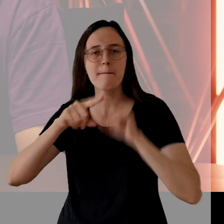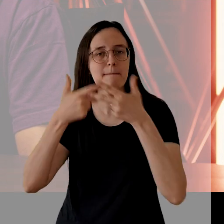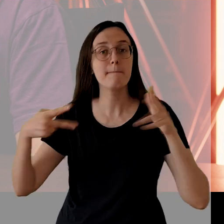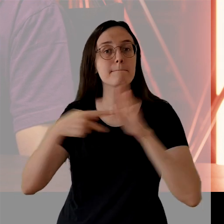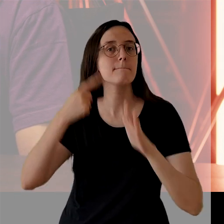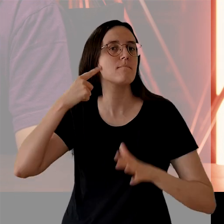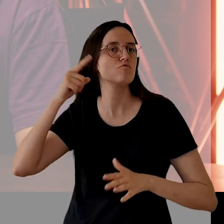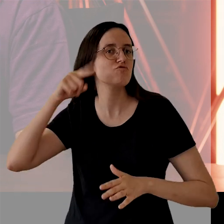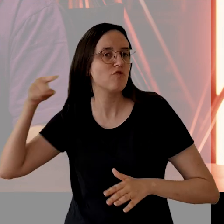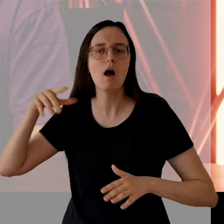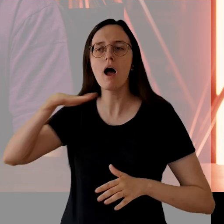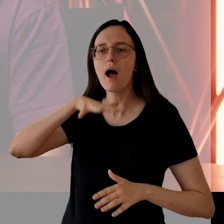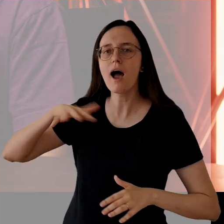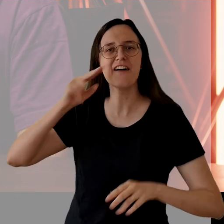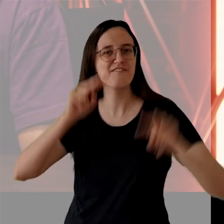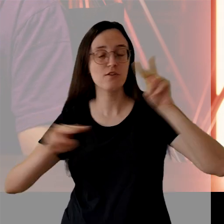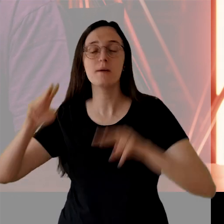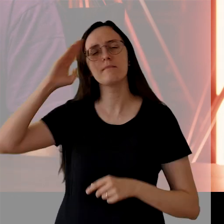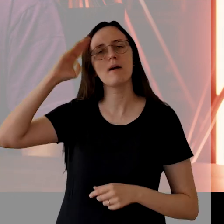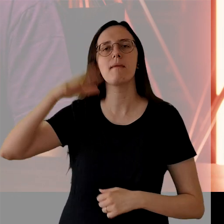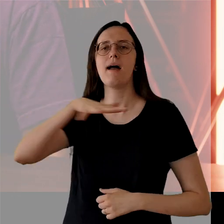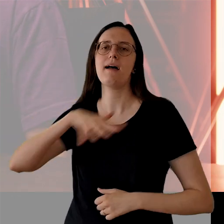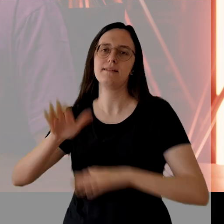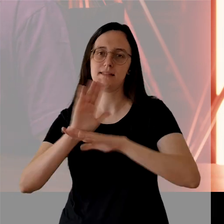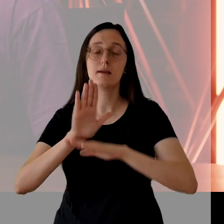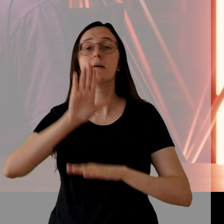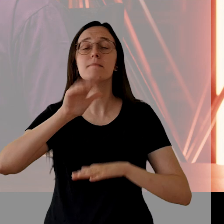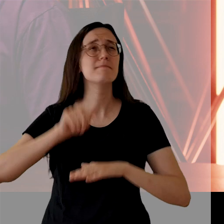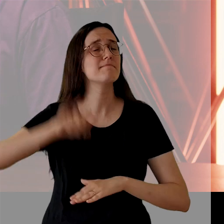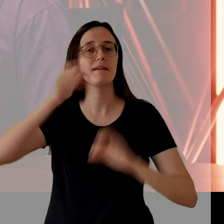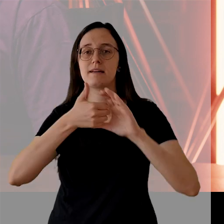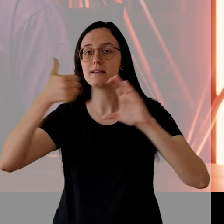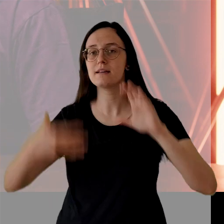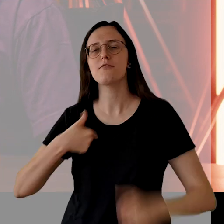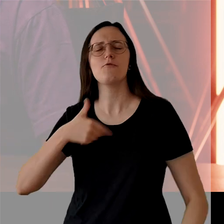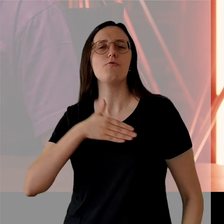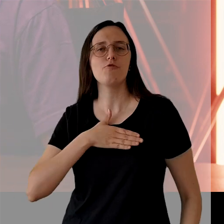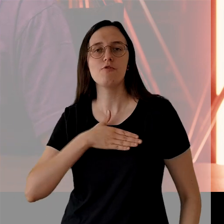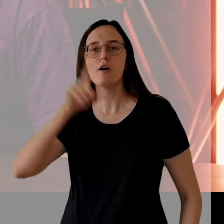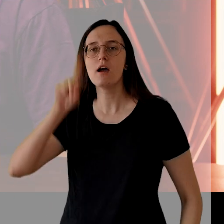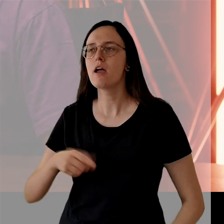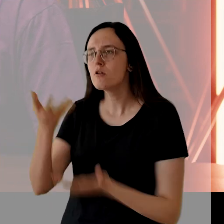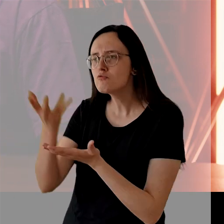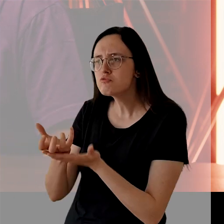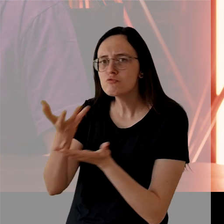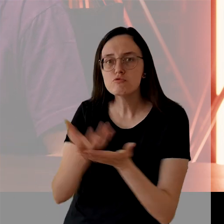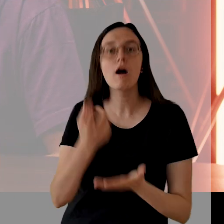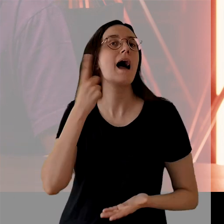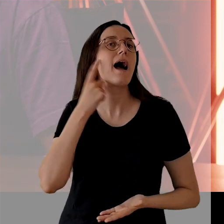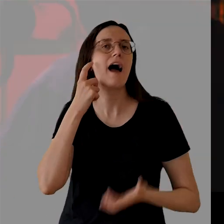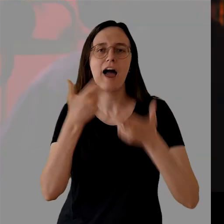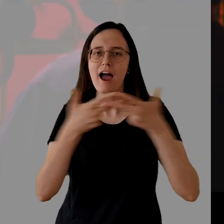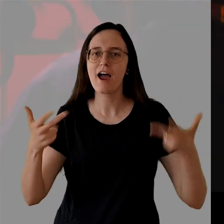cinema. E talvez a maior característica é que eu gosto de trabalhar tanto na captação do áudio, né, que a gente chama de